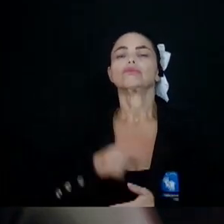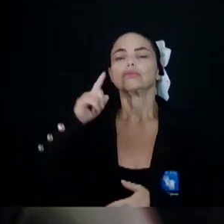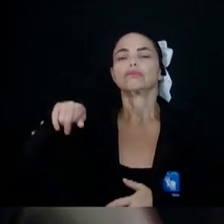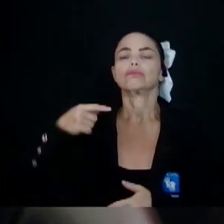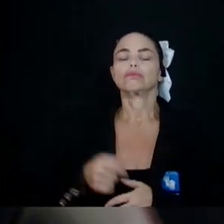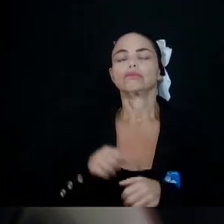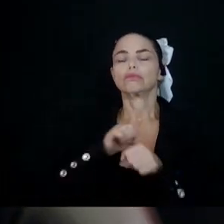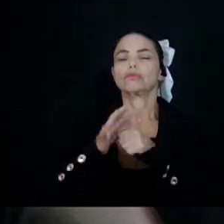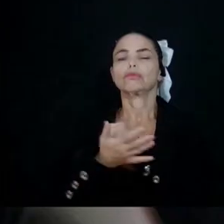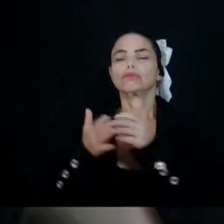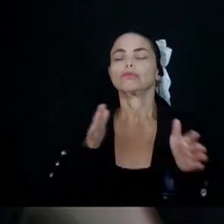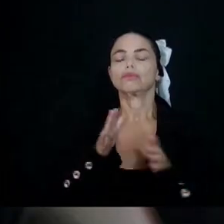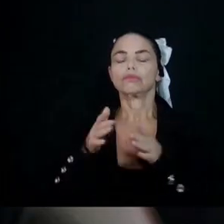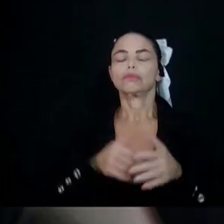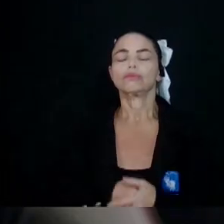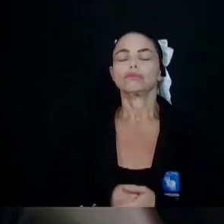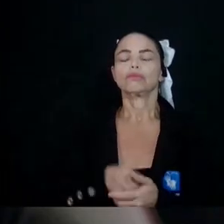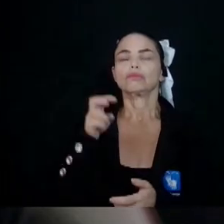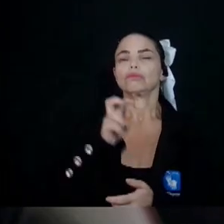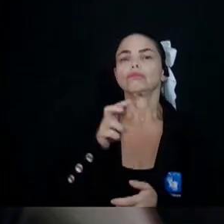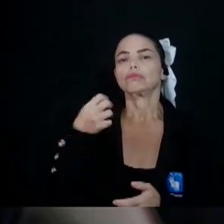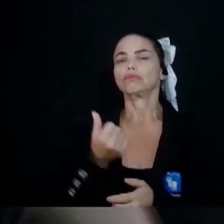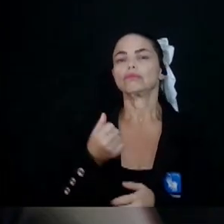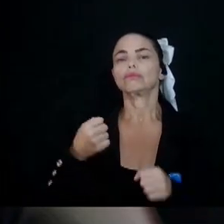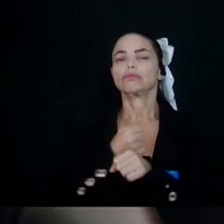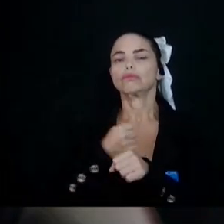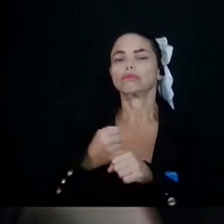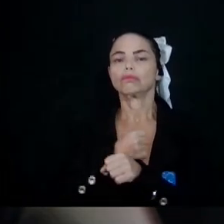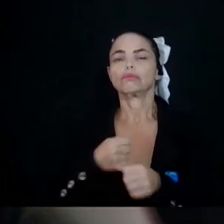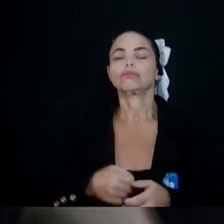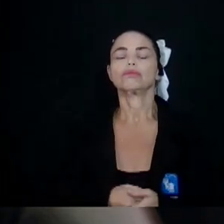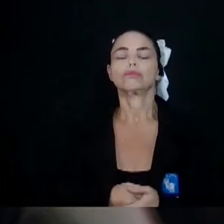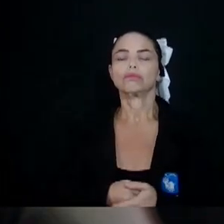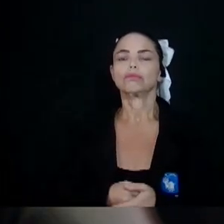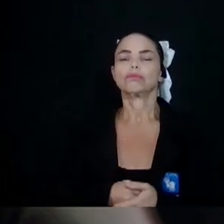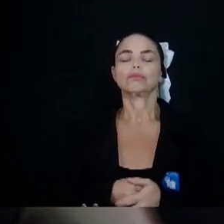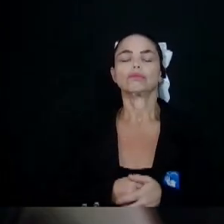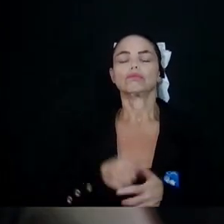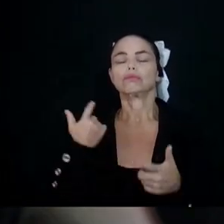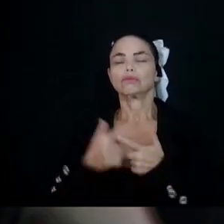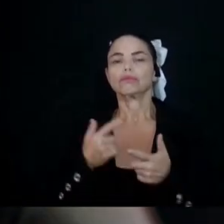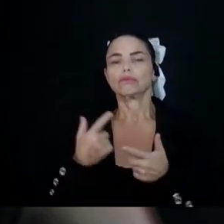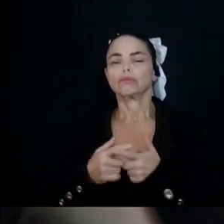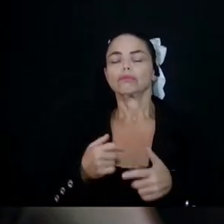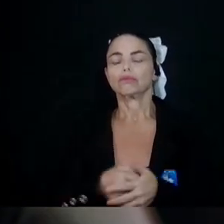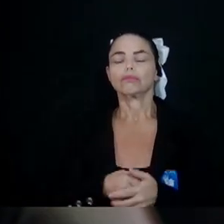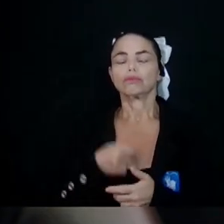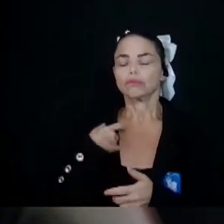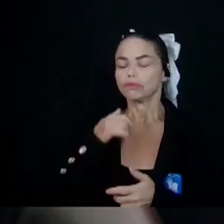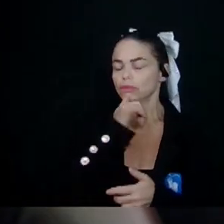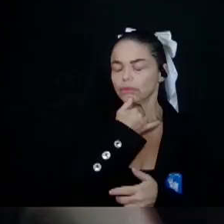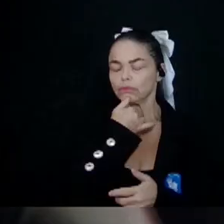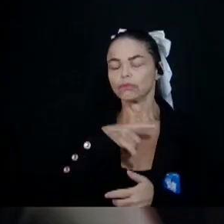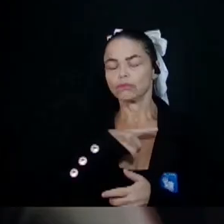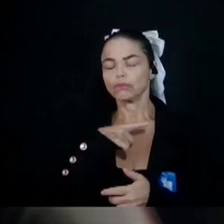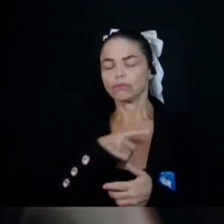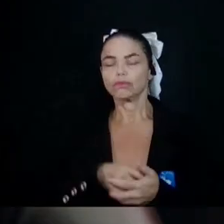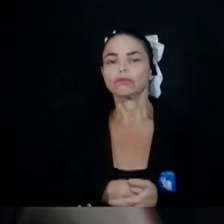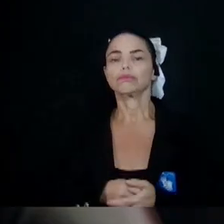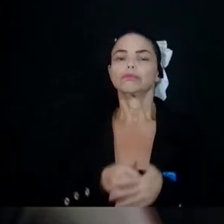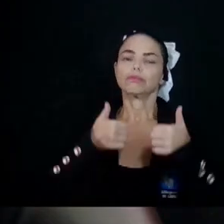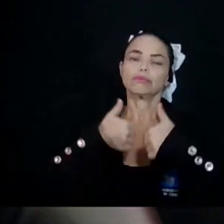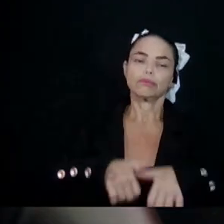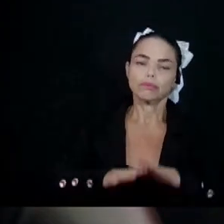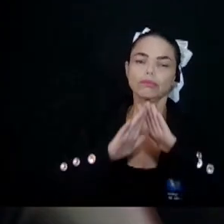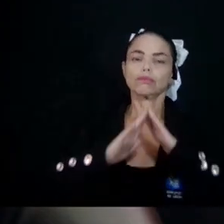Isso, nesses últimos verdade. 5, 6 anos aumentou muito, né? Por conta que, infelizmente, tiveram que ficar em casa.